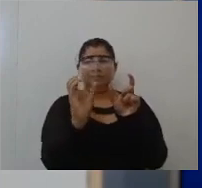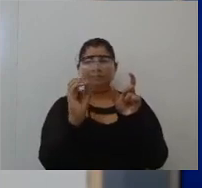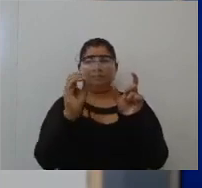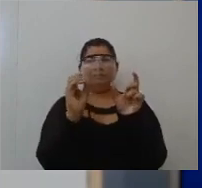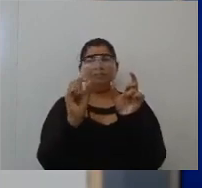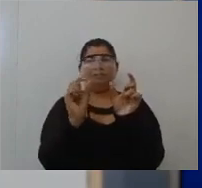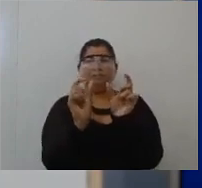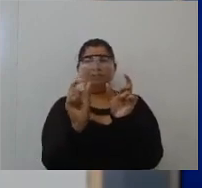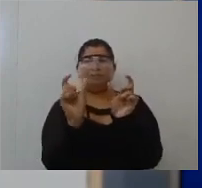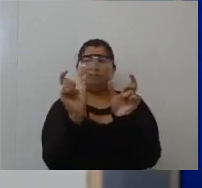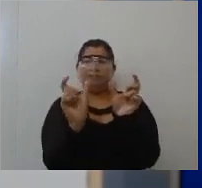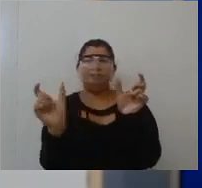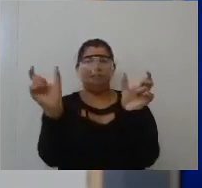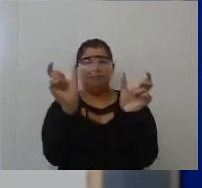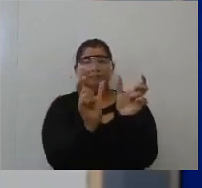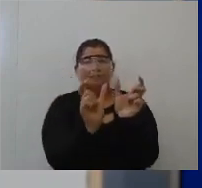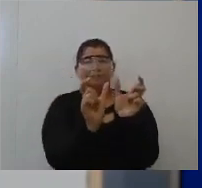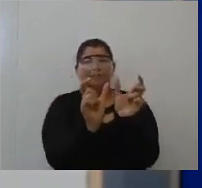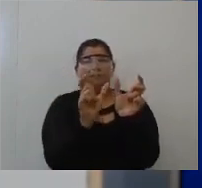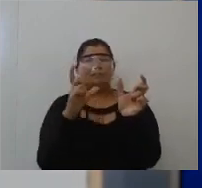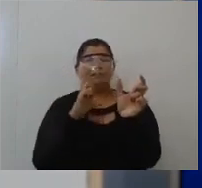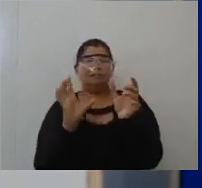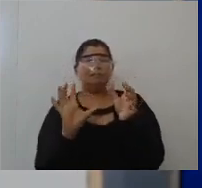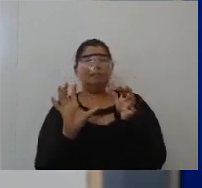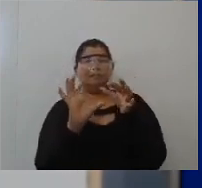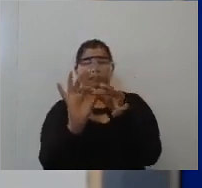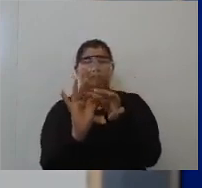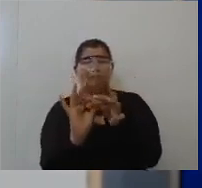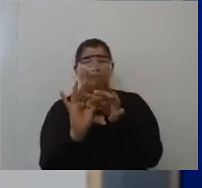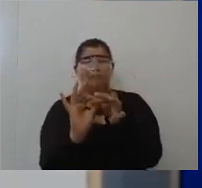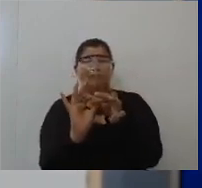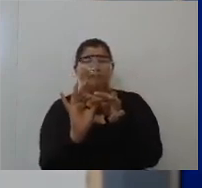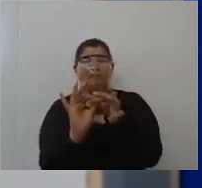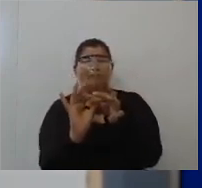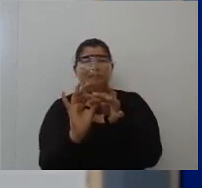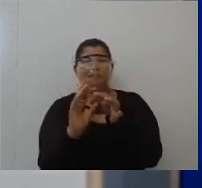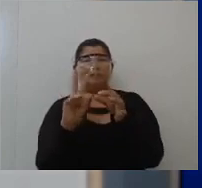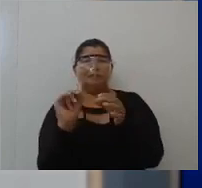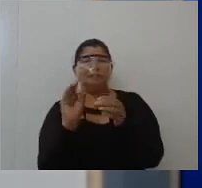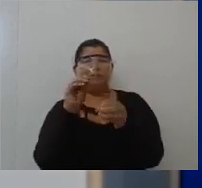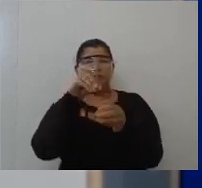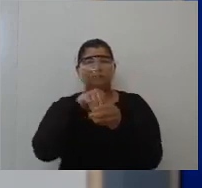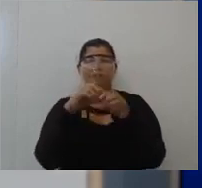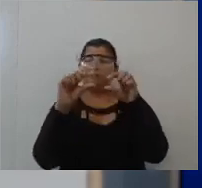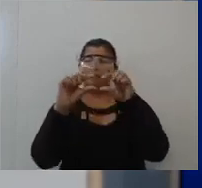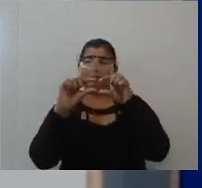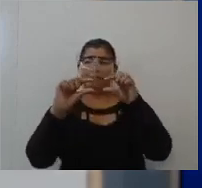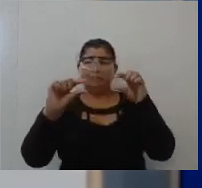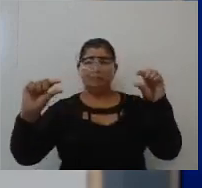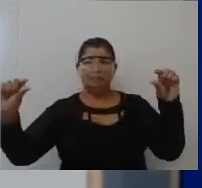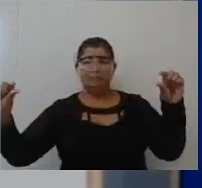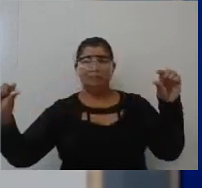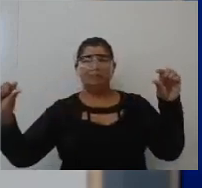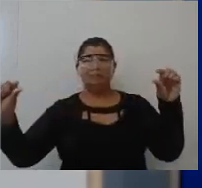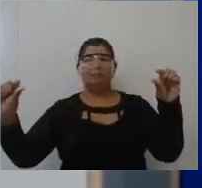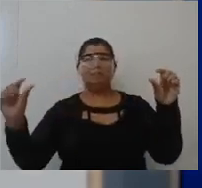São conjunções integrantes. Elas vão introduzir orações